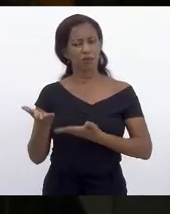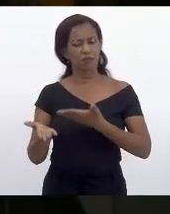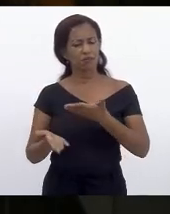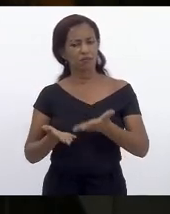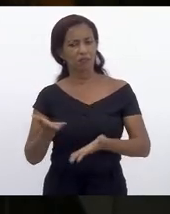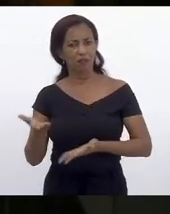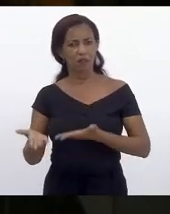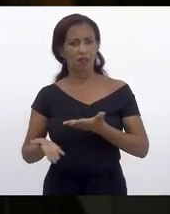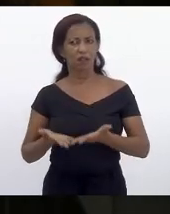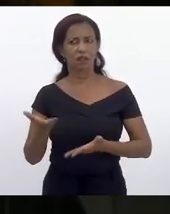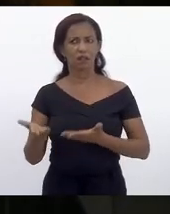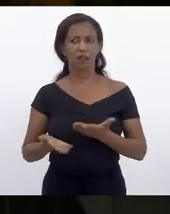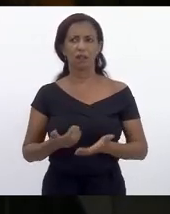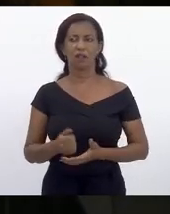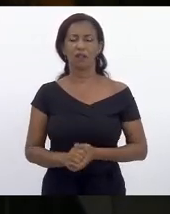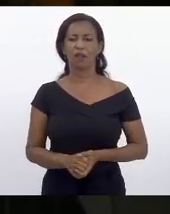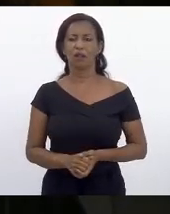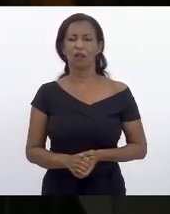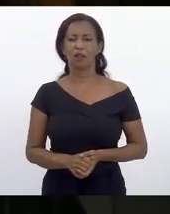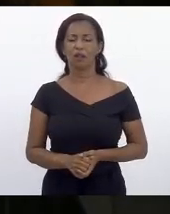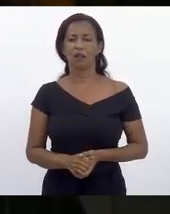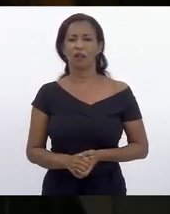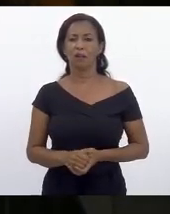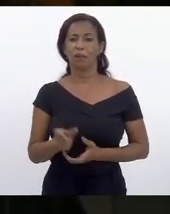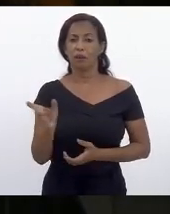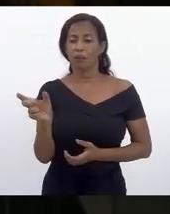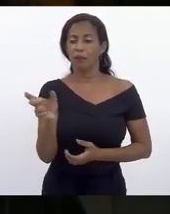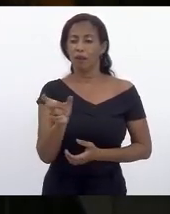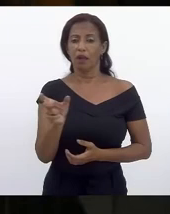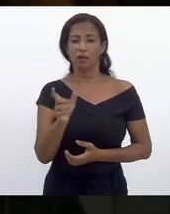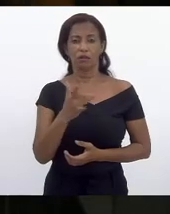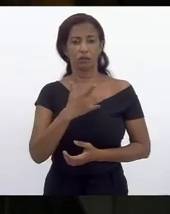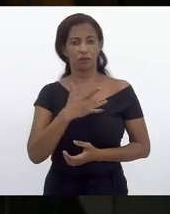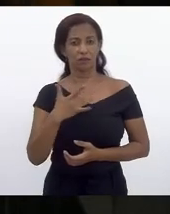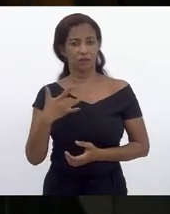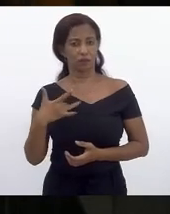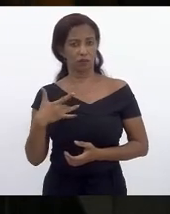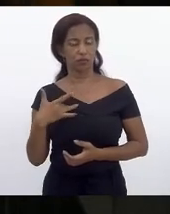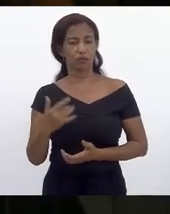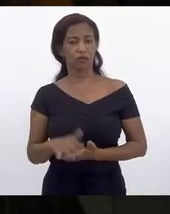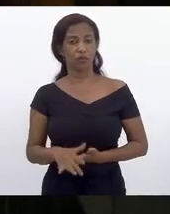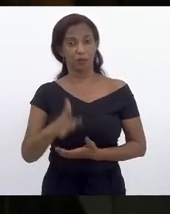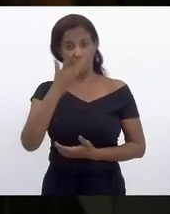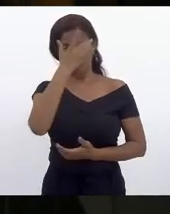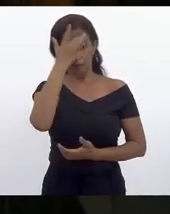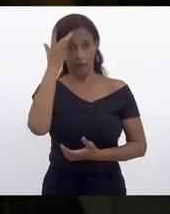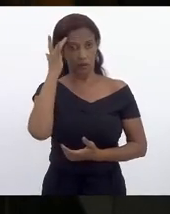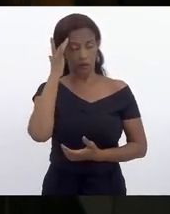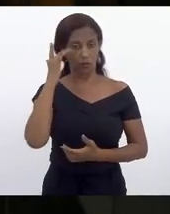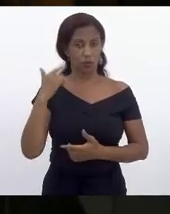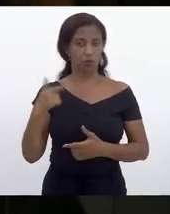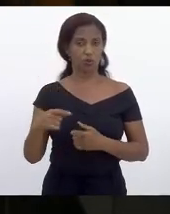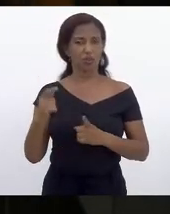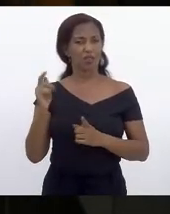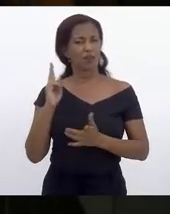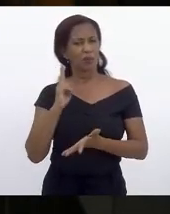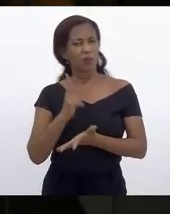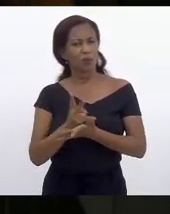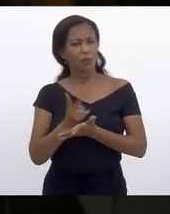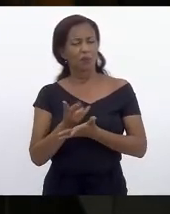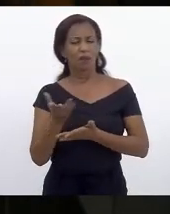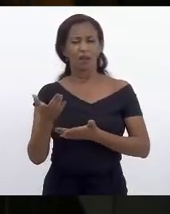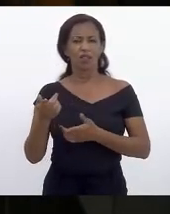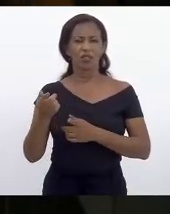tratados pelo plano anterior, funcionários que estavam no meio de um